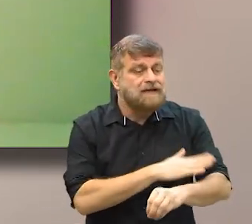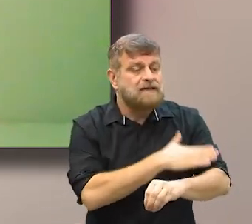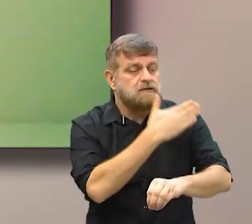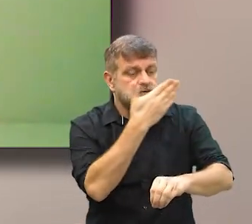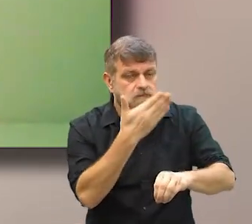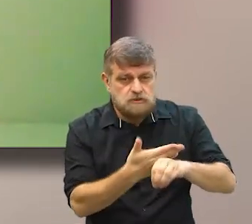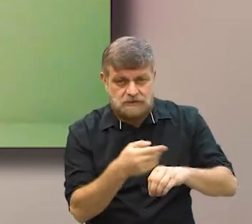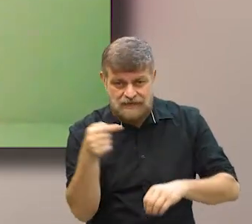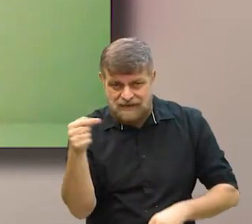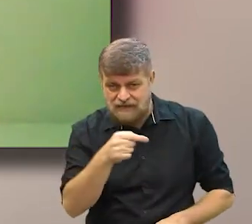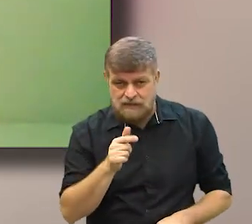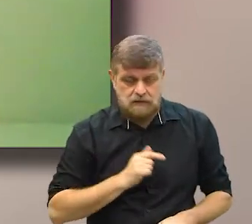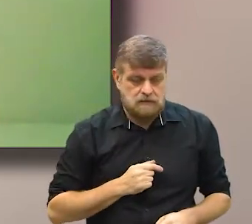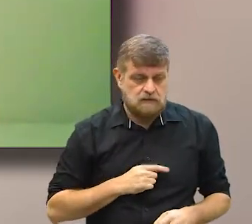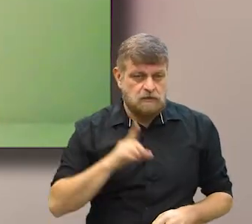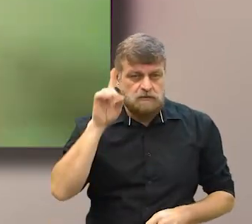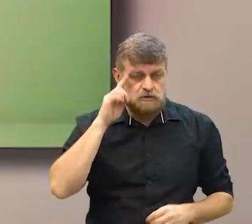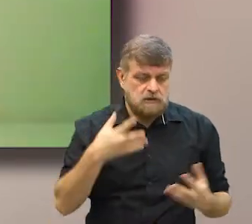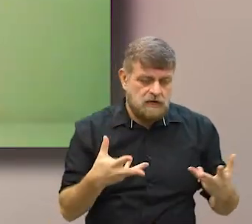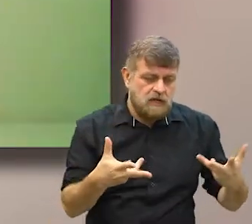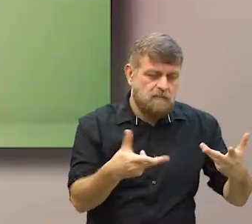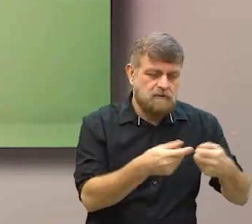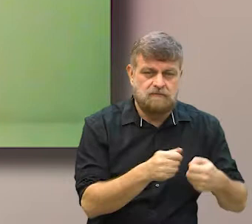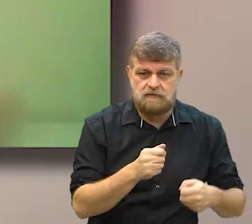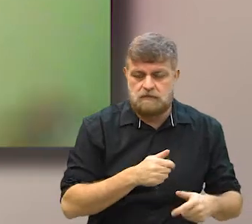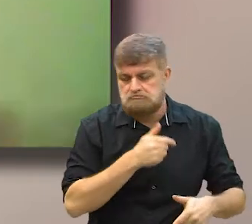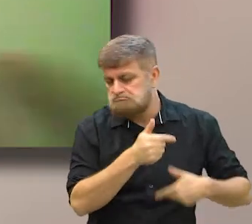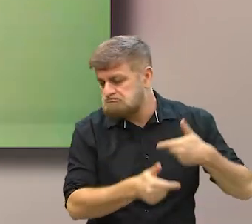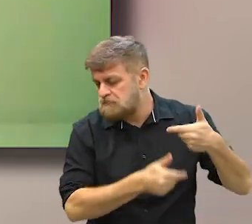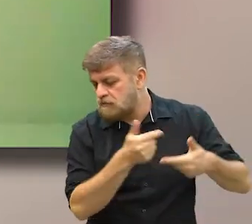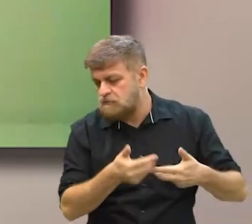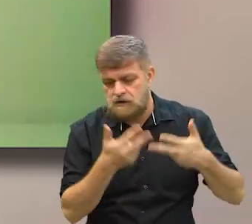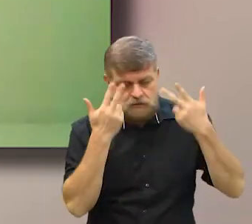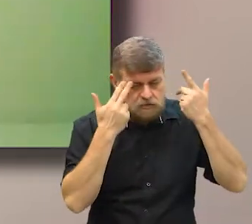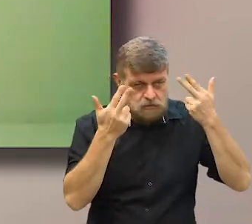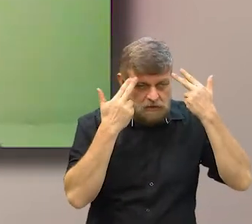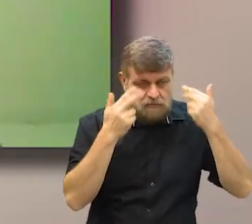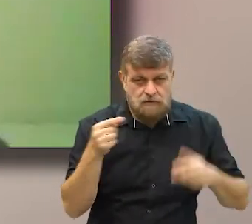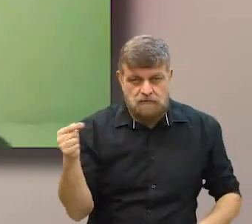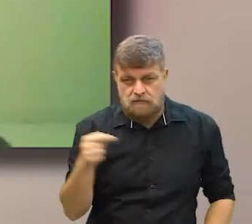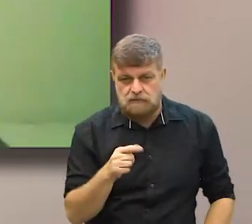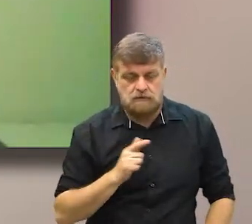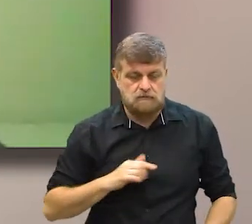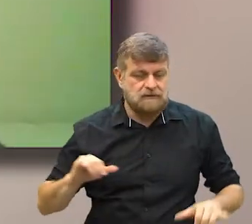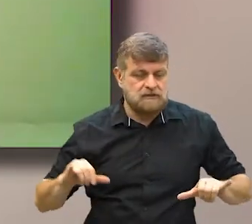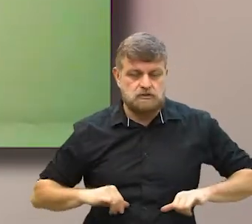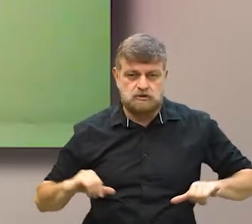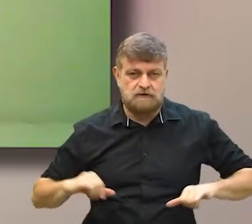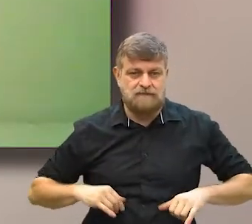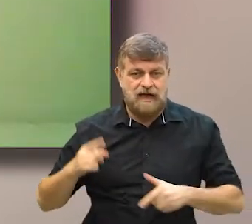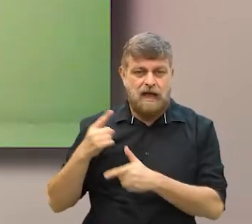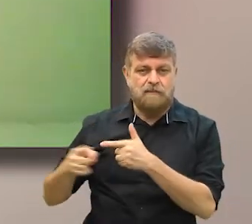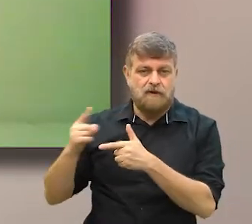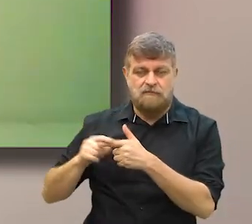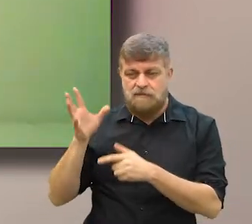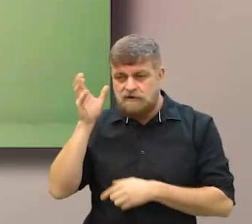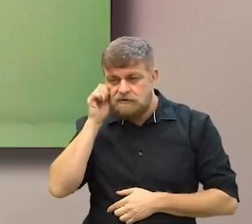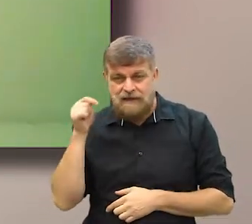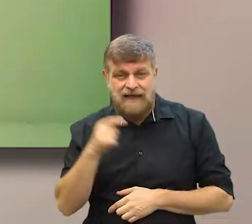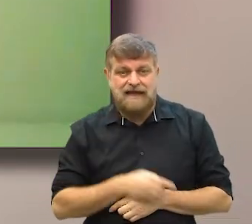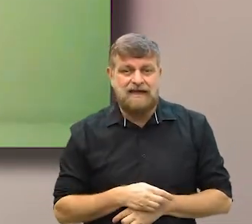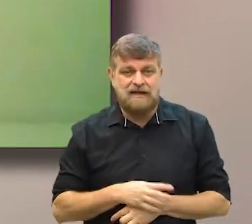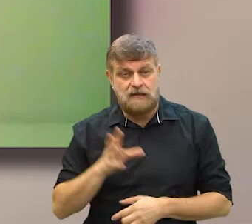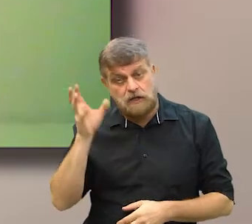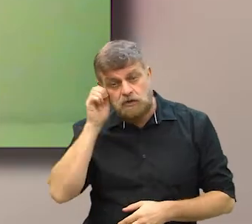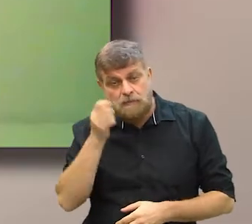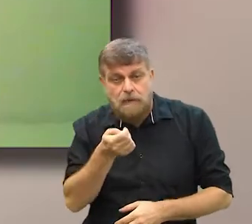dia dele. E, nesse caso específico, o dia era maravilhoso, ele continuava com a sua atividade plena. Então, esse indivíduo não sofre de um problema de sono, ele